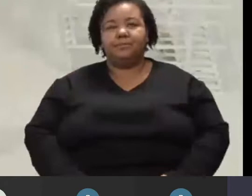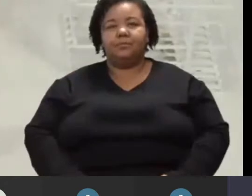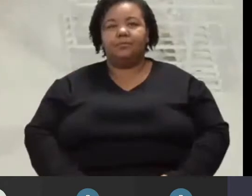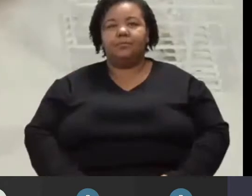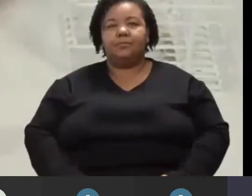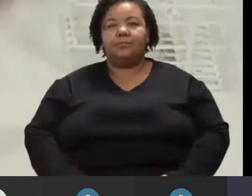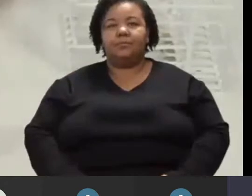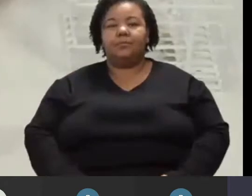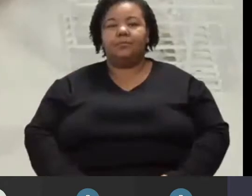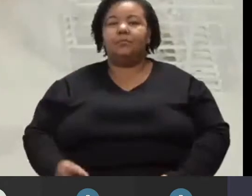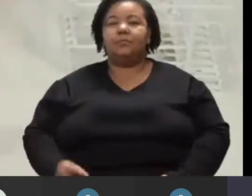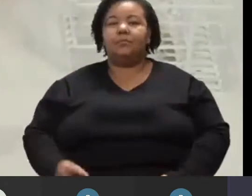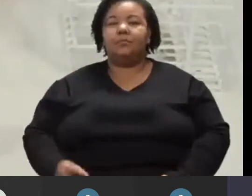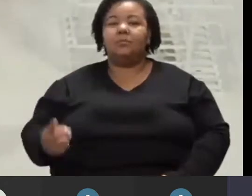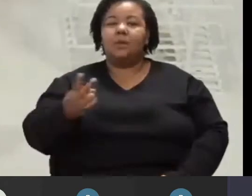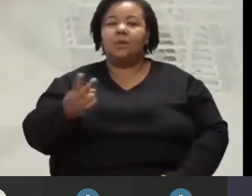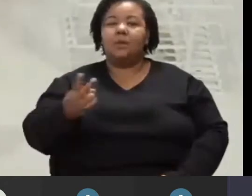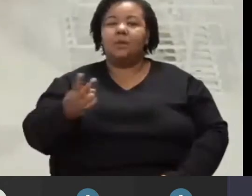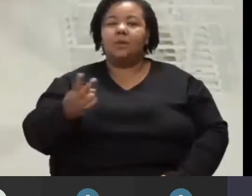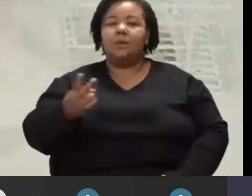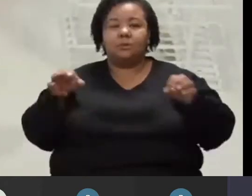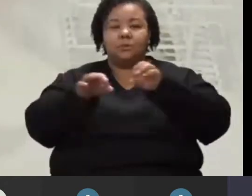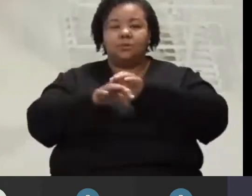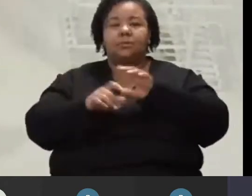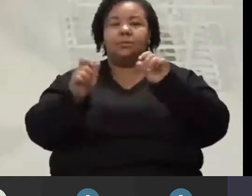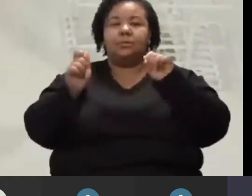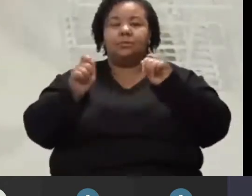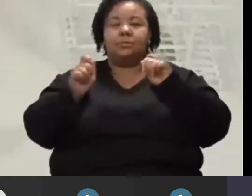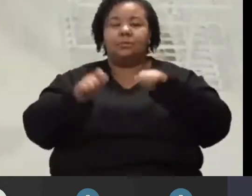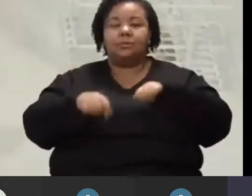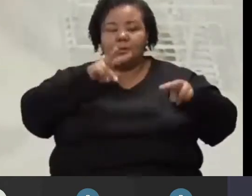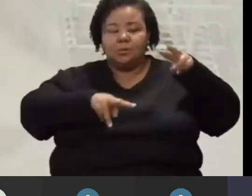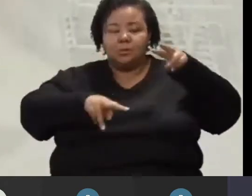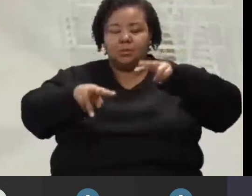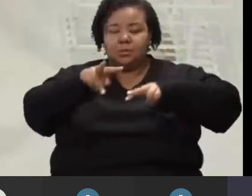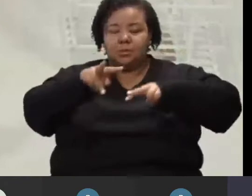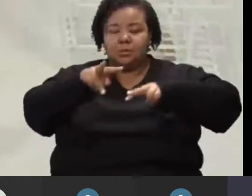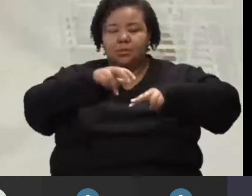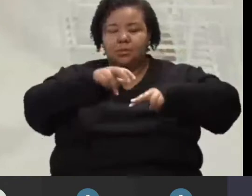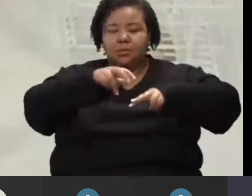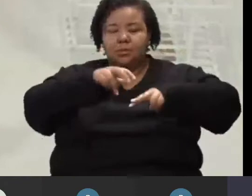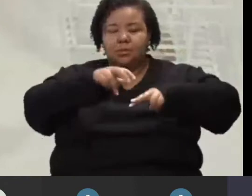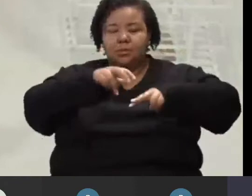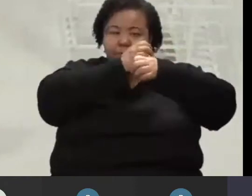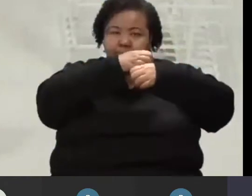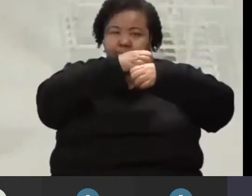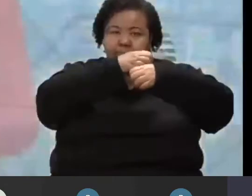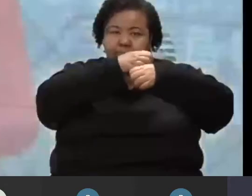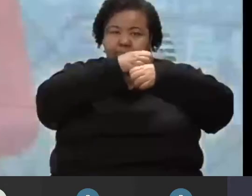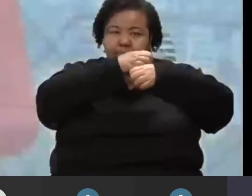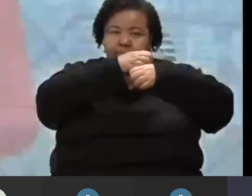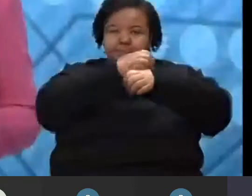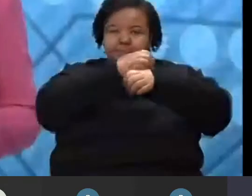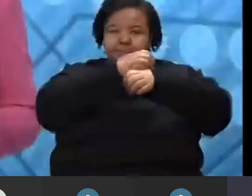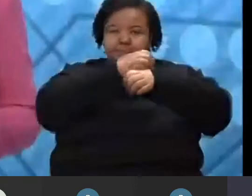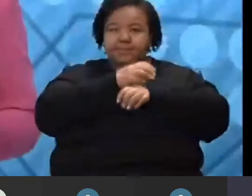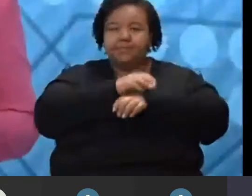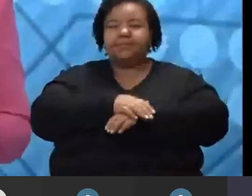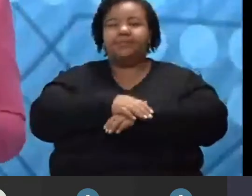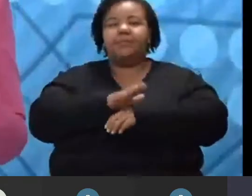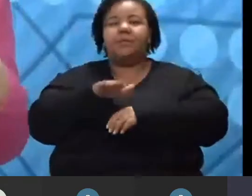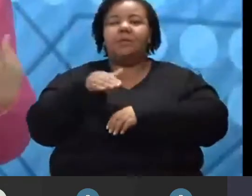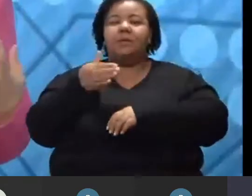E assim as lâminas estão prontas para que possamos visualizar no microscópio. Então, basicamente,